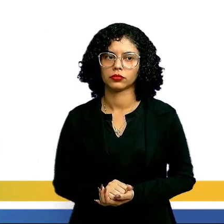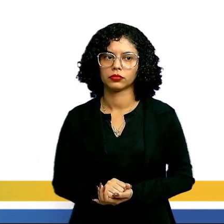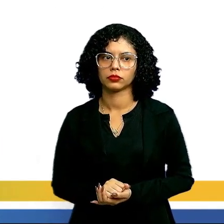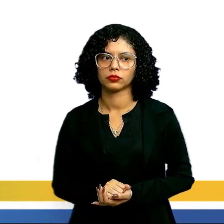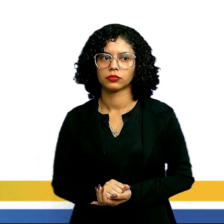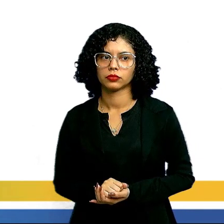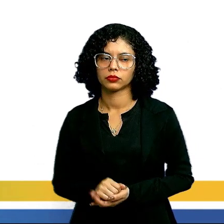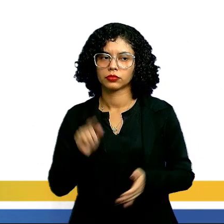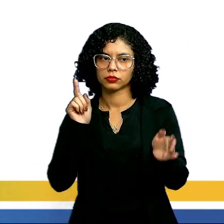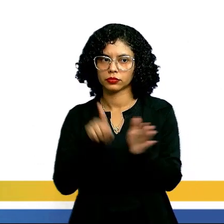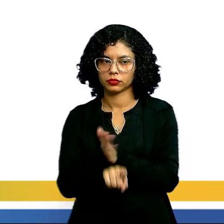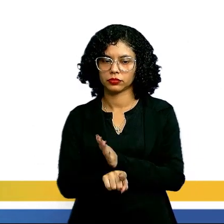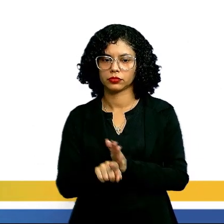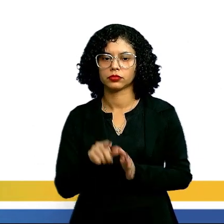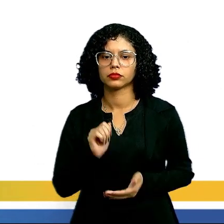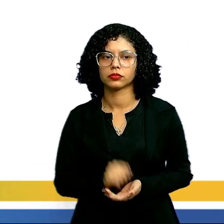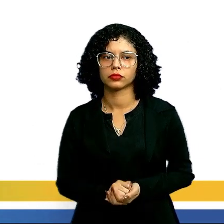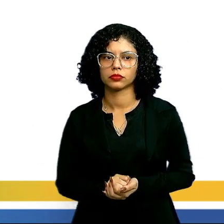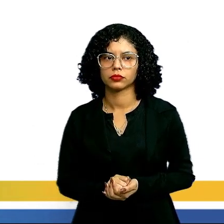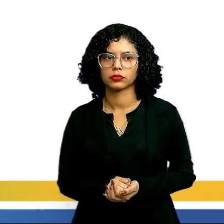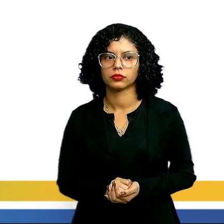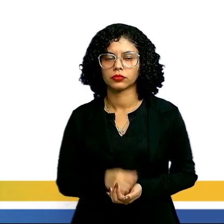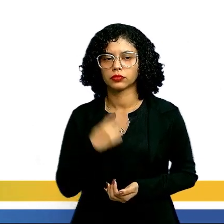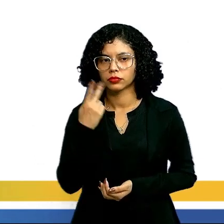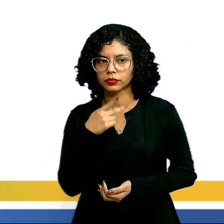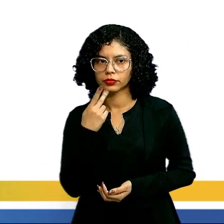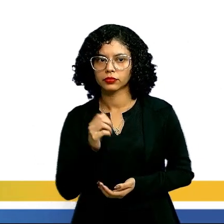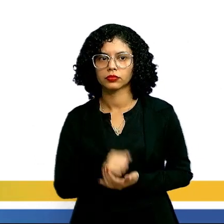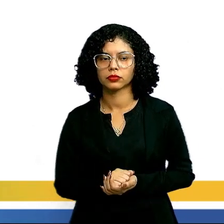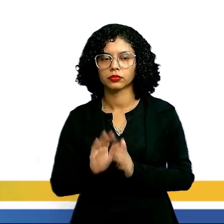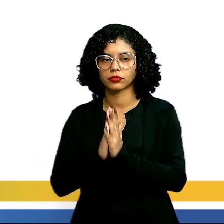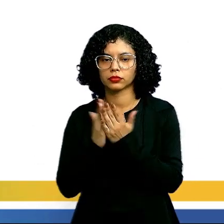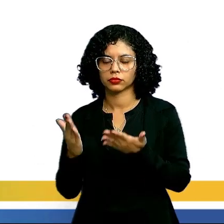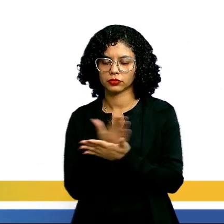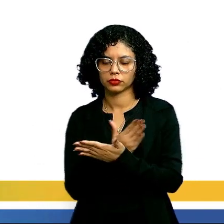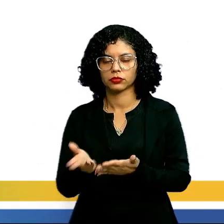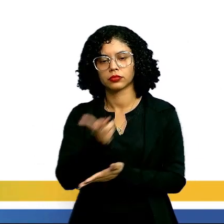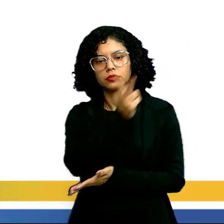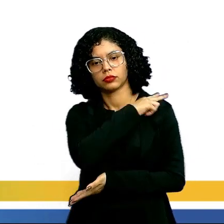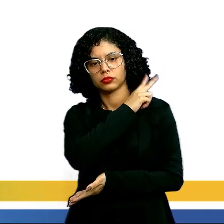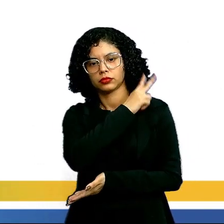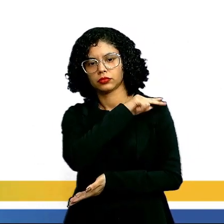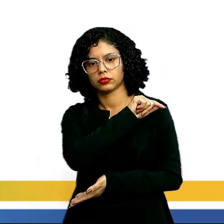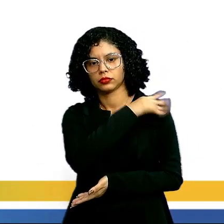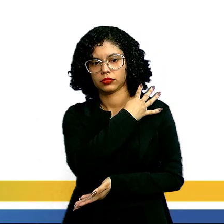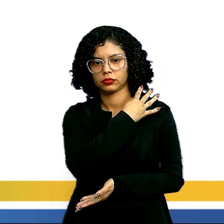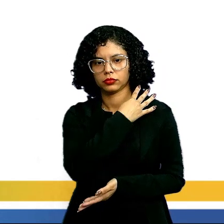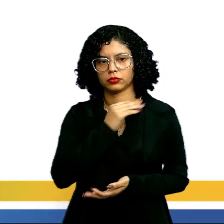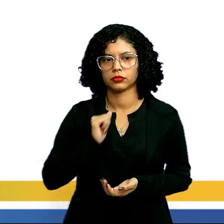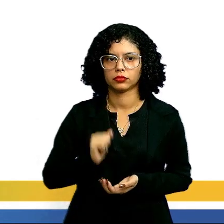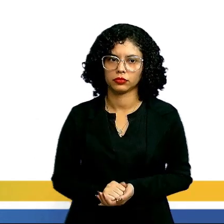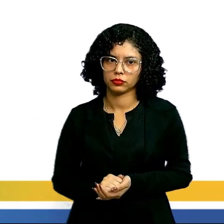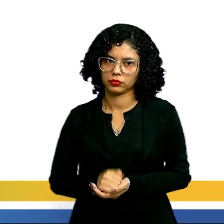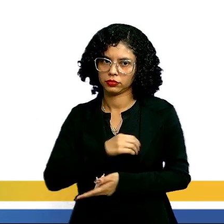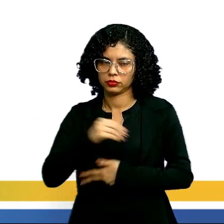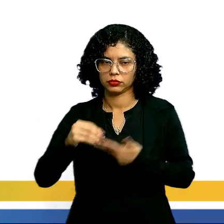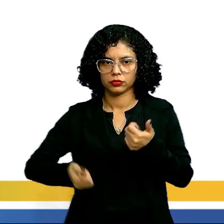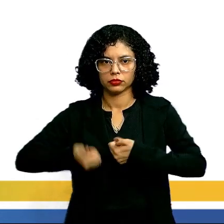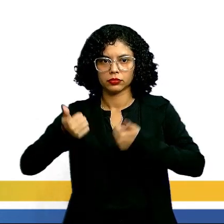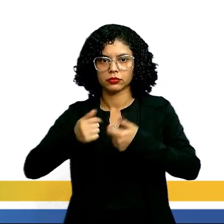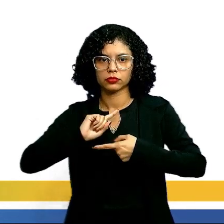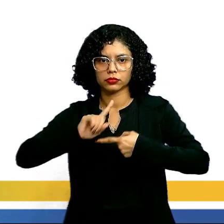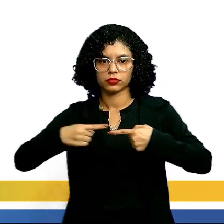Vamos aí a uma questão. É uma questão comentada, tá, do Enem, que ela está no livro do 2º ano, a prova